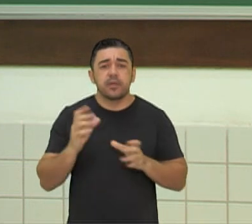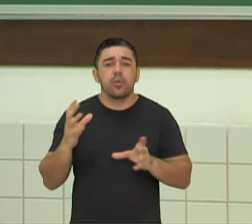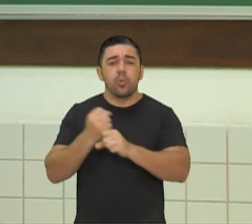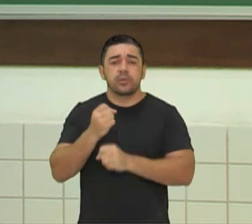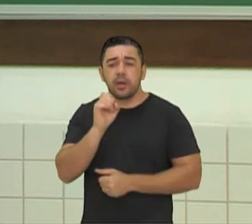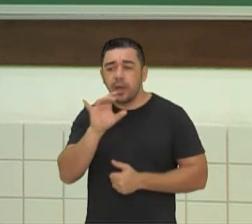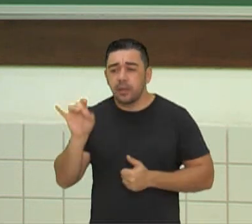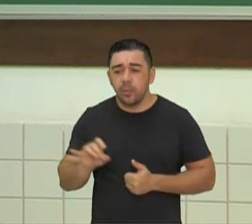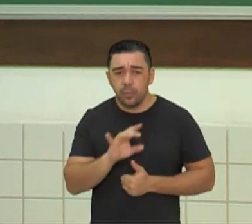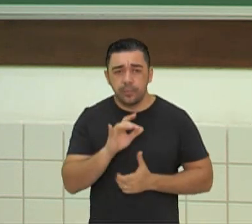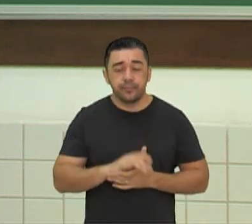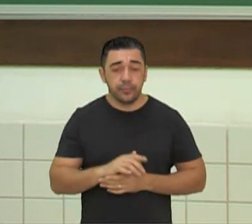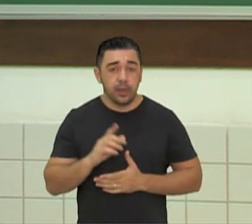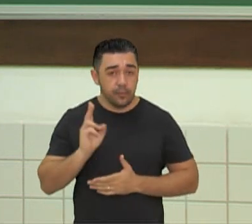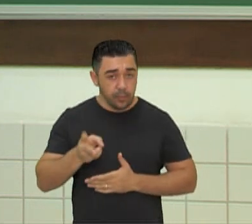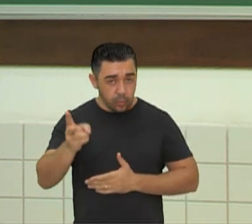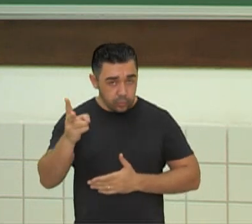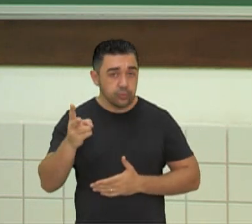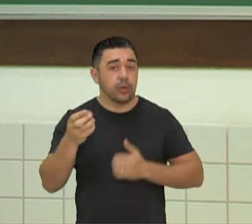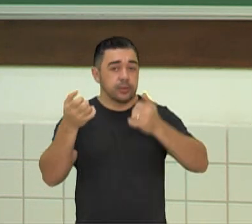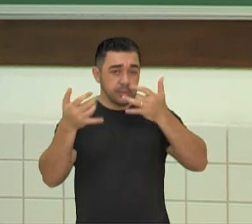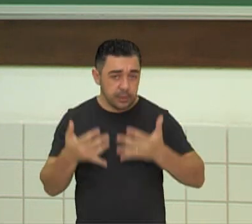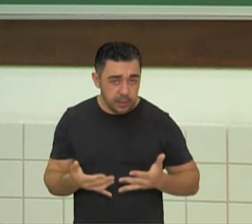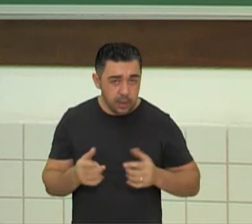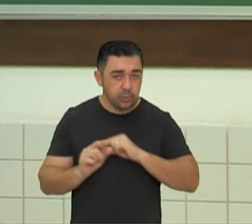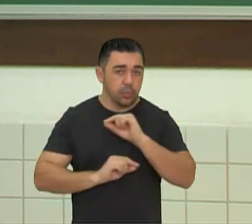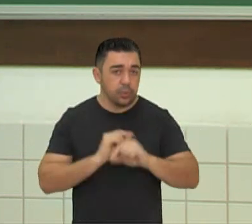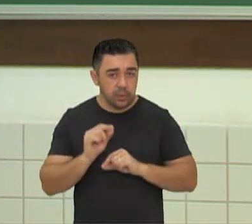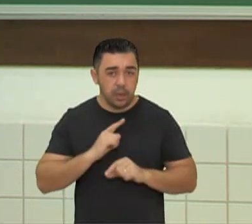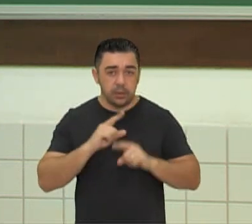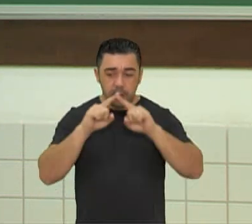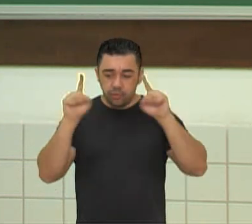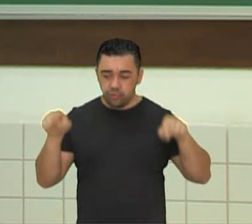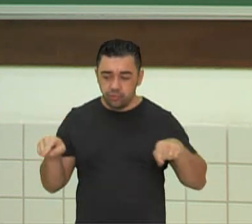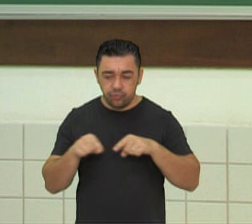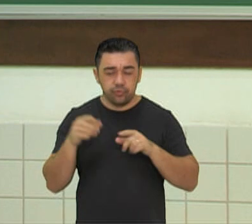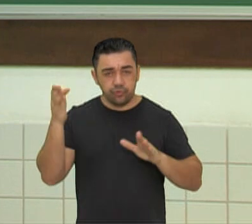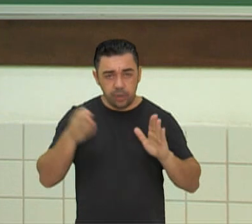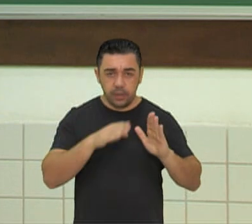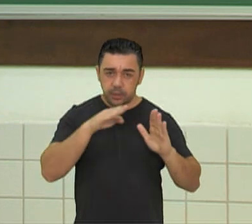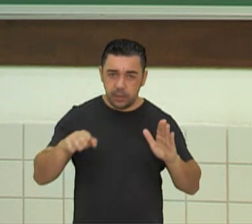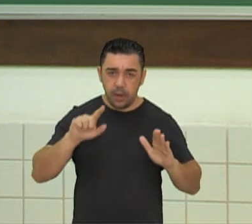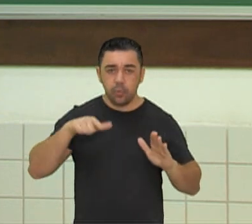uma por uma. Tá? Nós vamos continuar falando de diagonais de polígono, elementos de